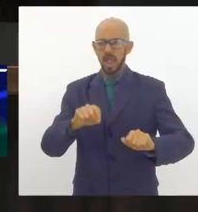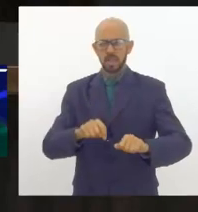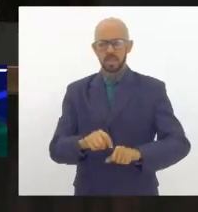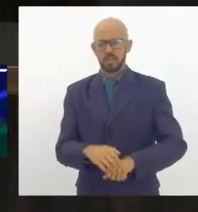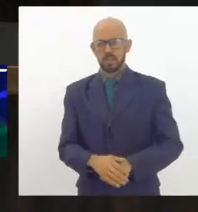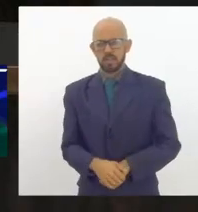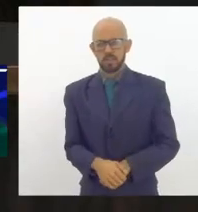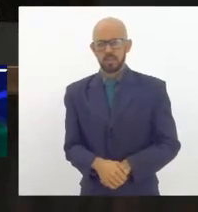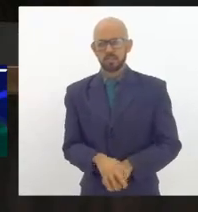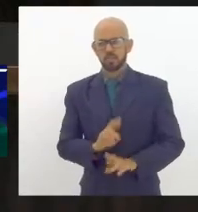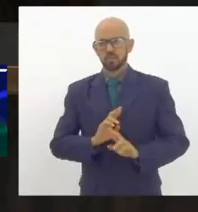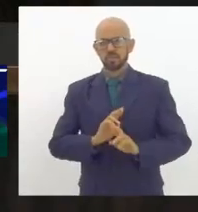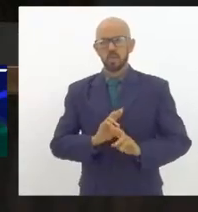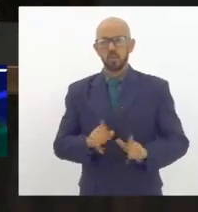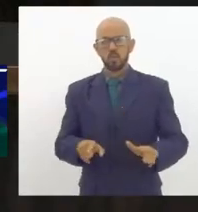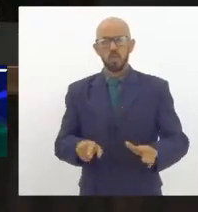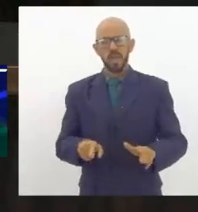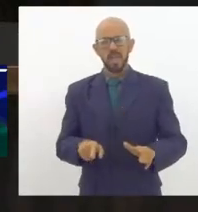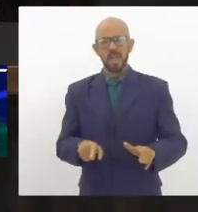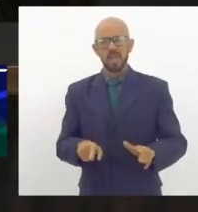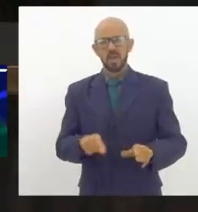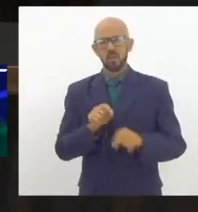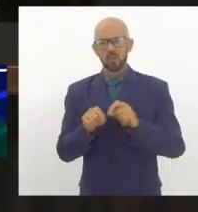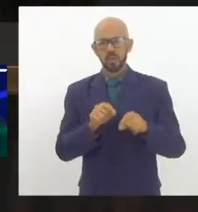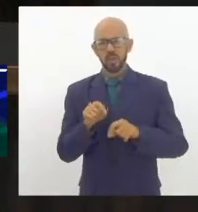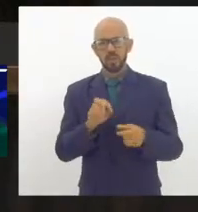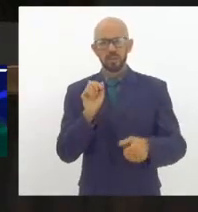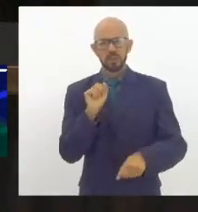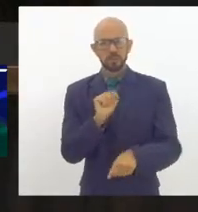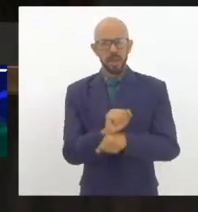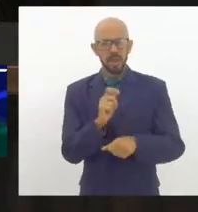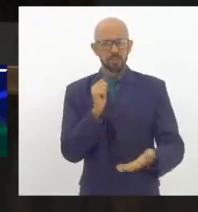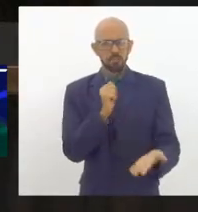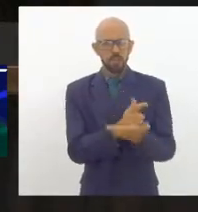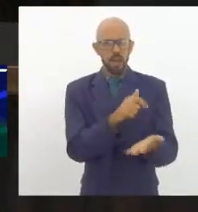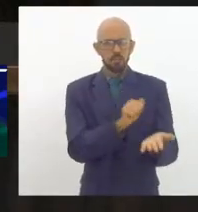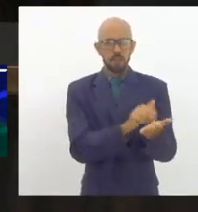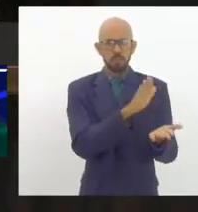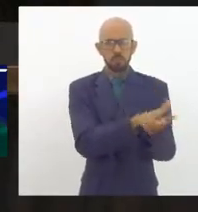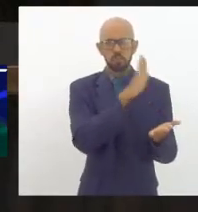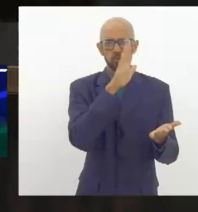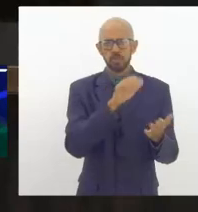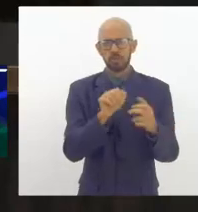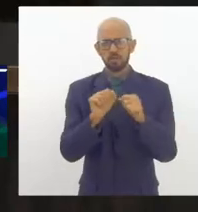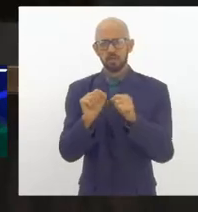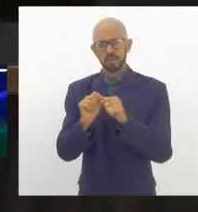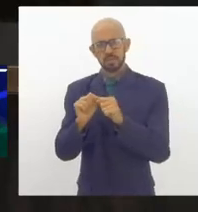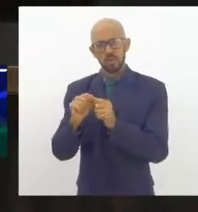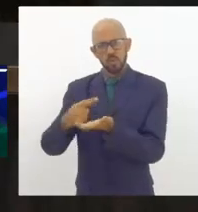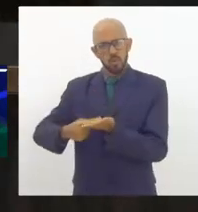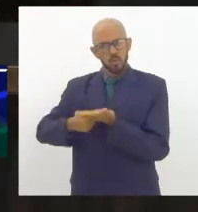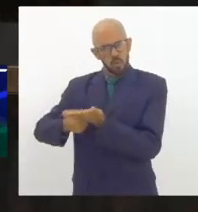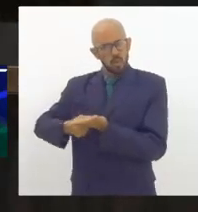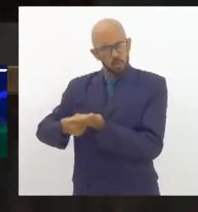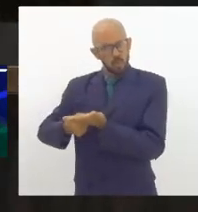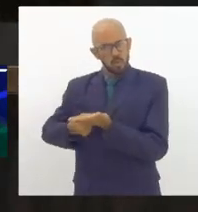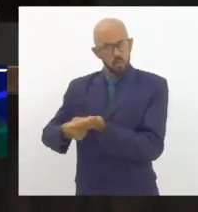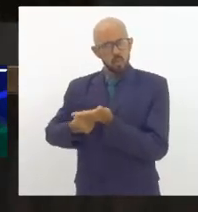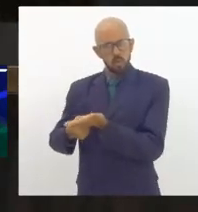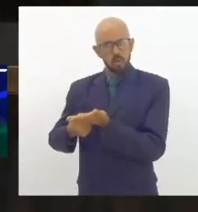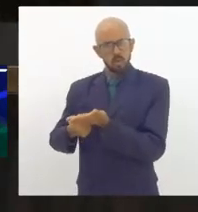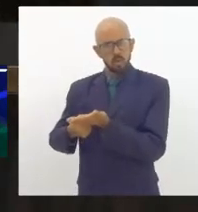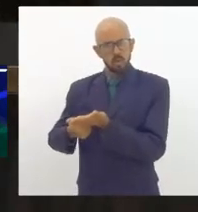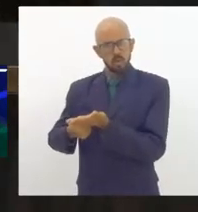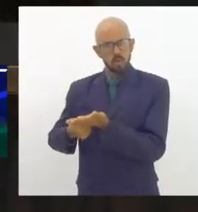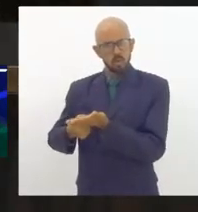isso aqui não é deixar de pagar uma multa e fazer um termo de ajuste de Conduta sua